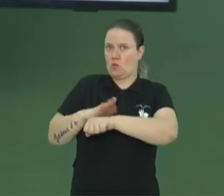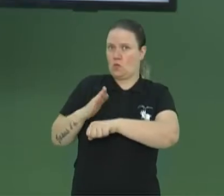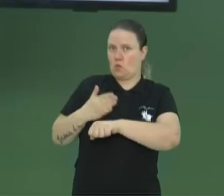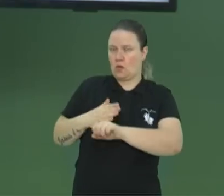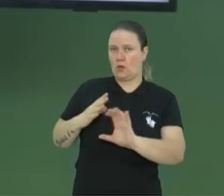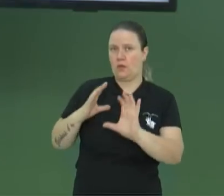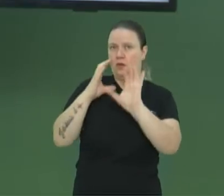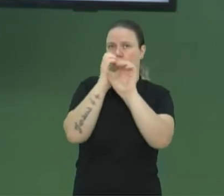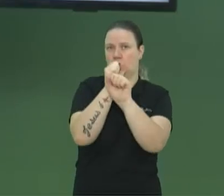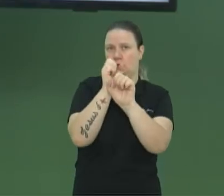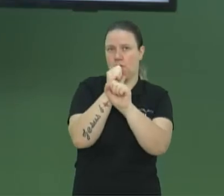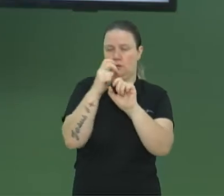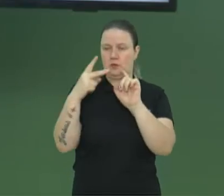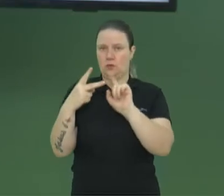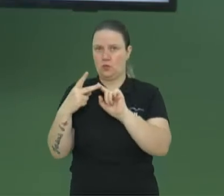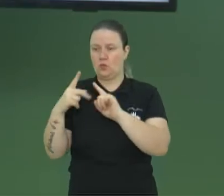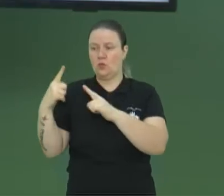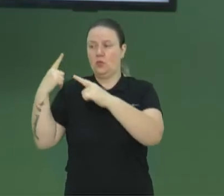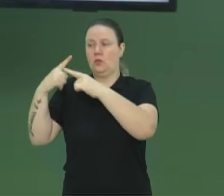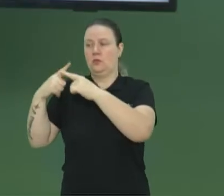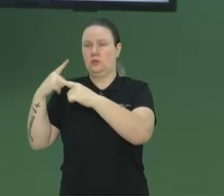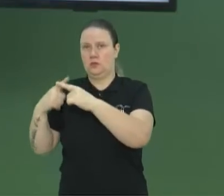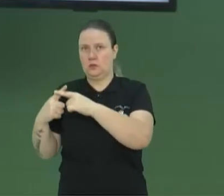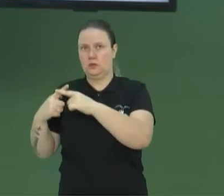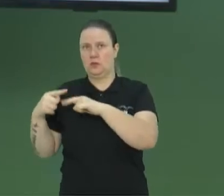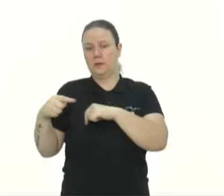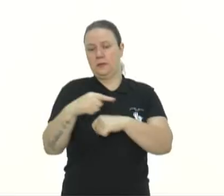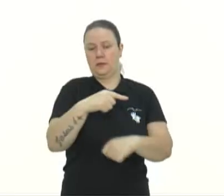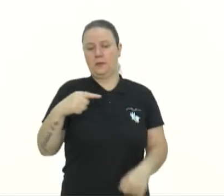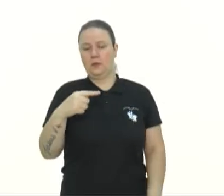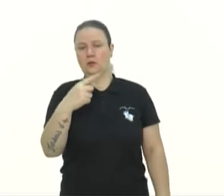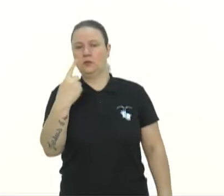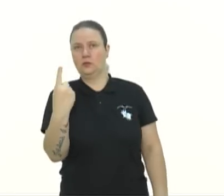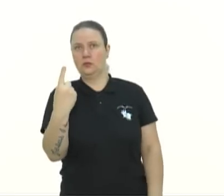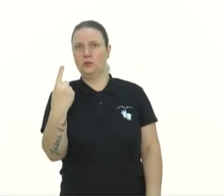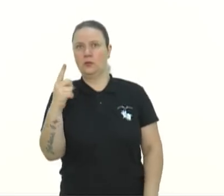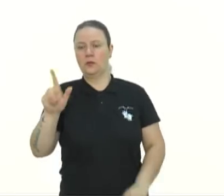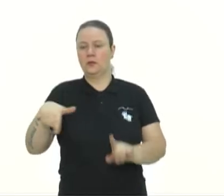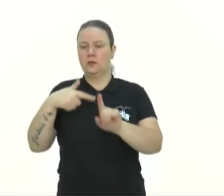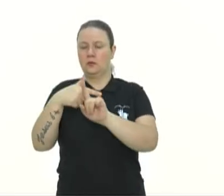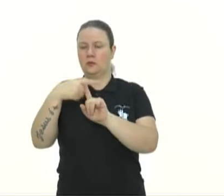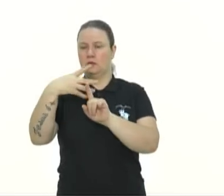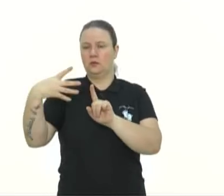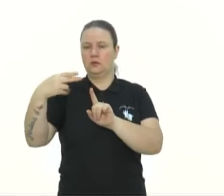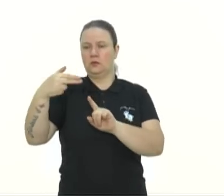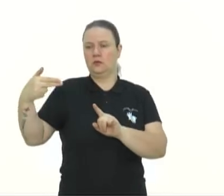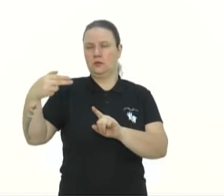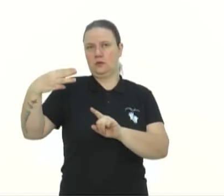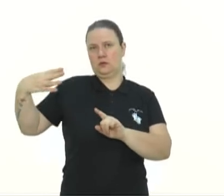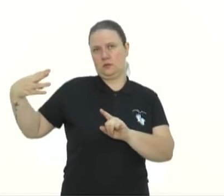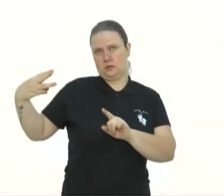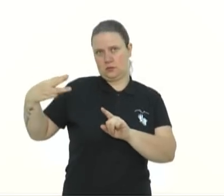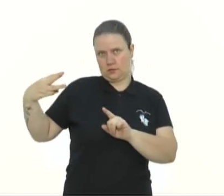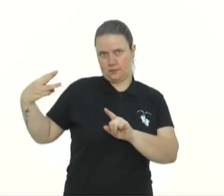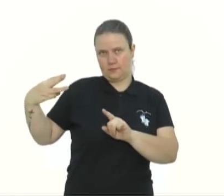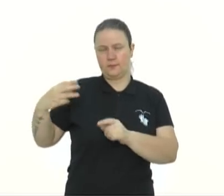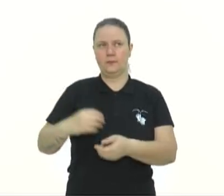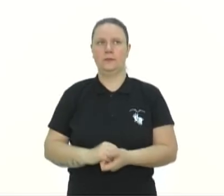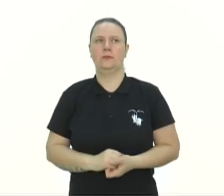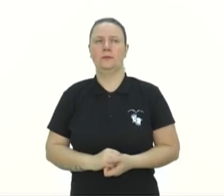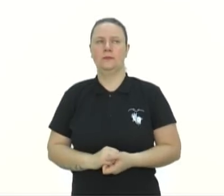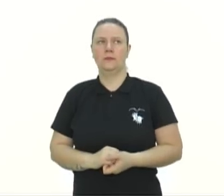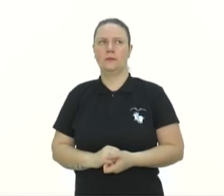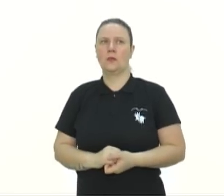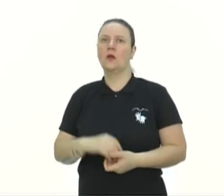soma e produto, ó, encontrei aqui, ó, menos 1 mais 4 igual a 3, Menos 1 vezes 4 igual a menos